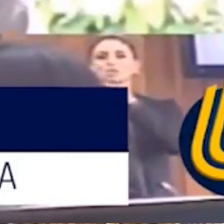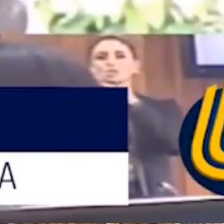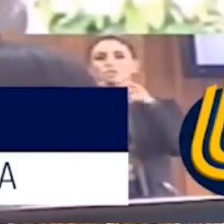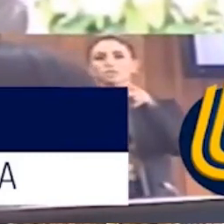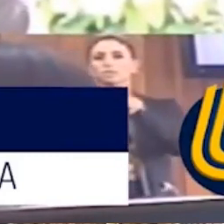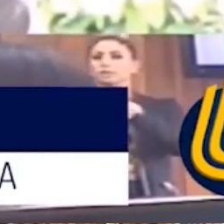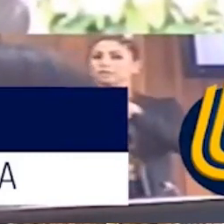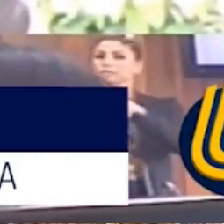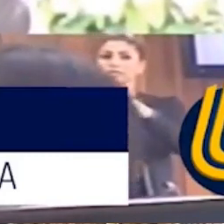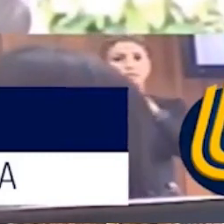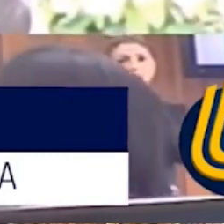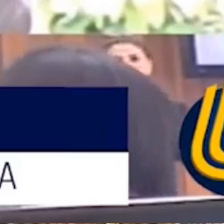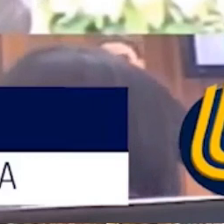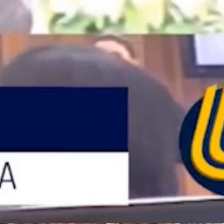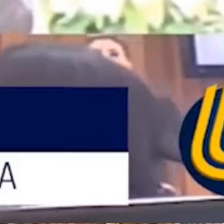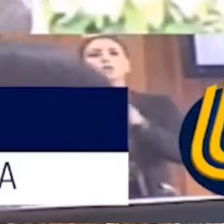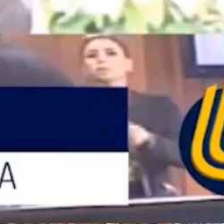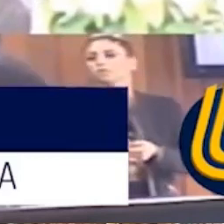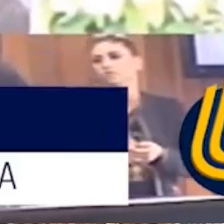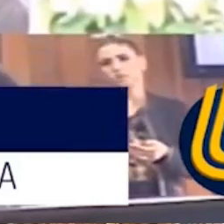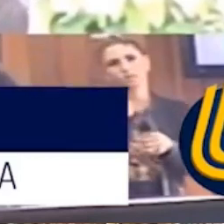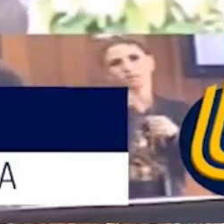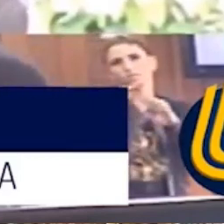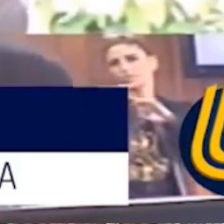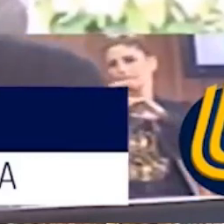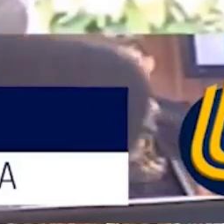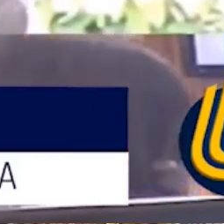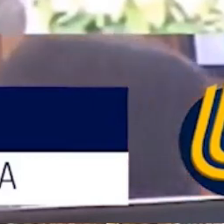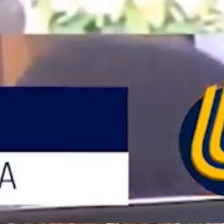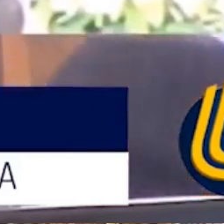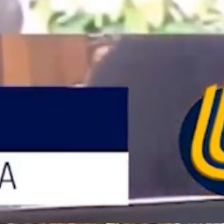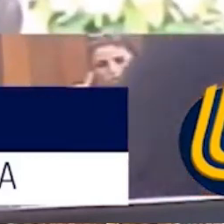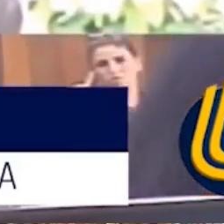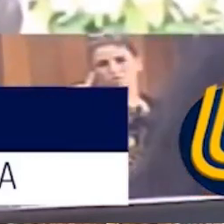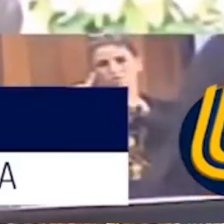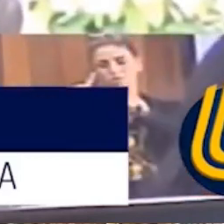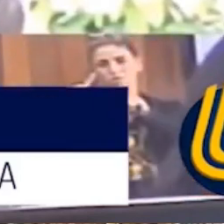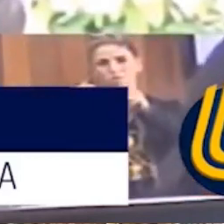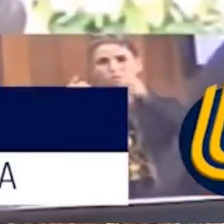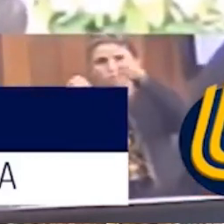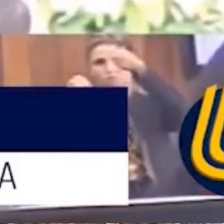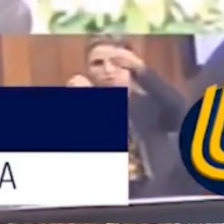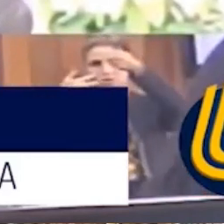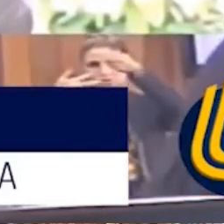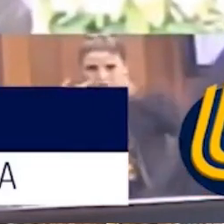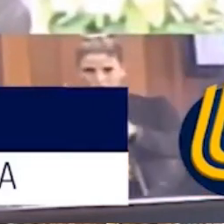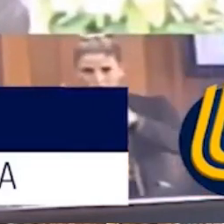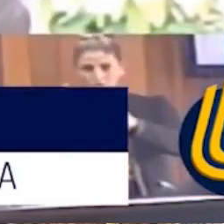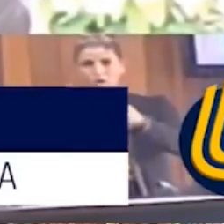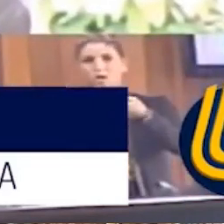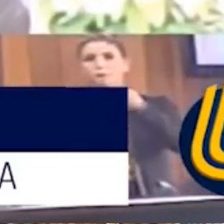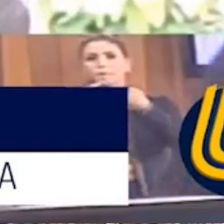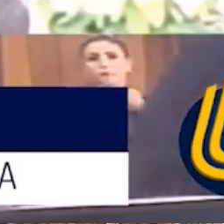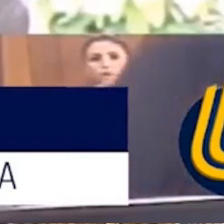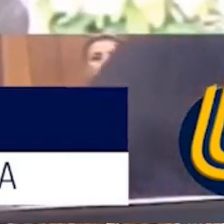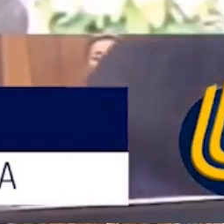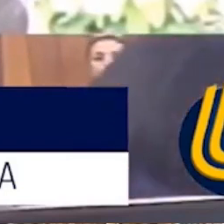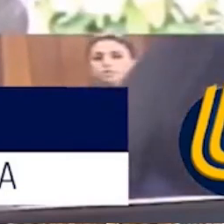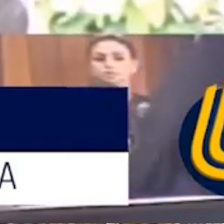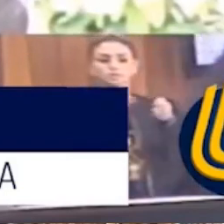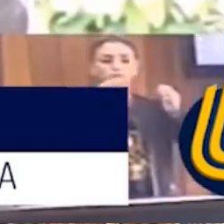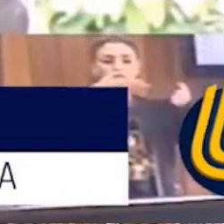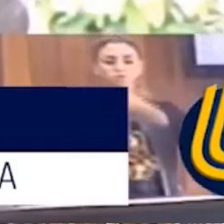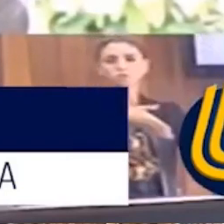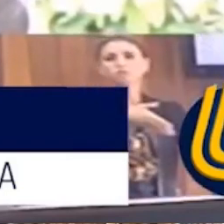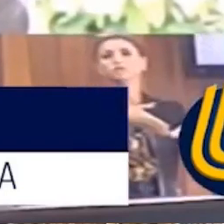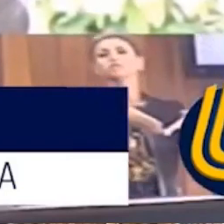independente, não poderia ser diferente entre os poderes, mas tudo com o alto objetivo de